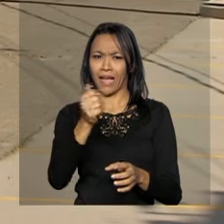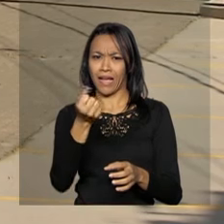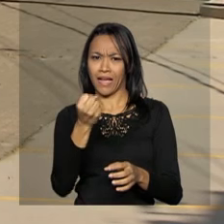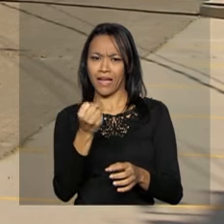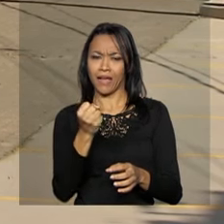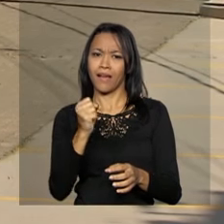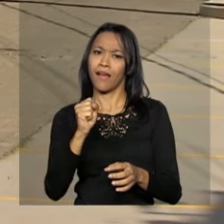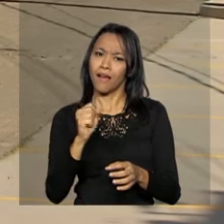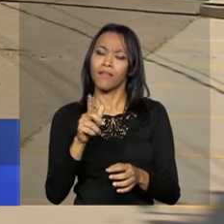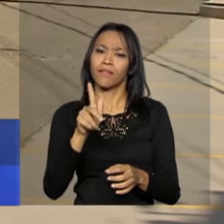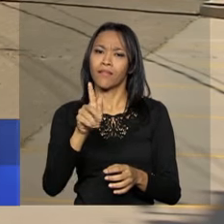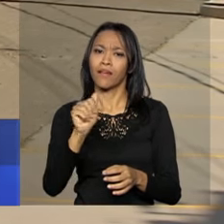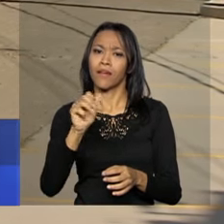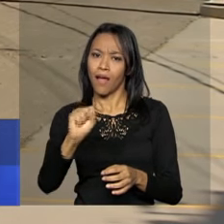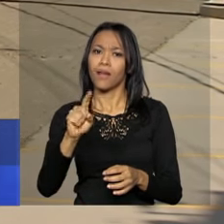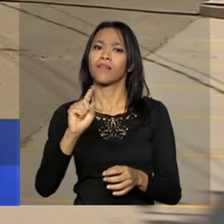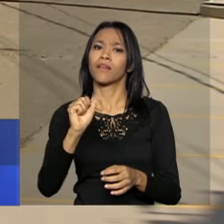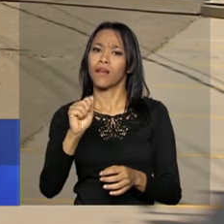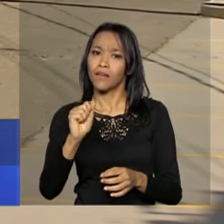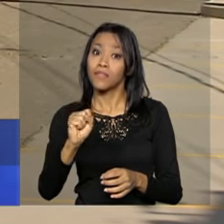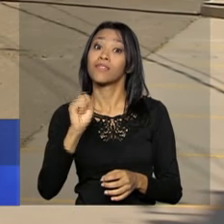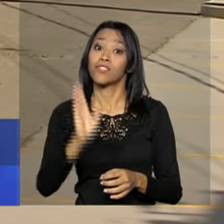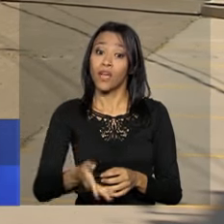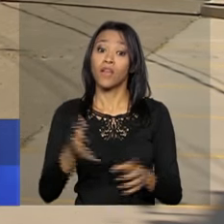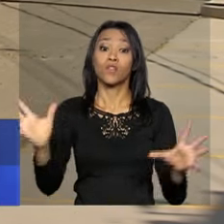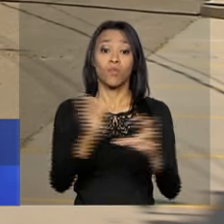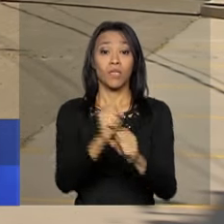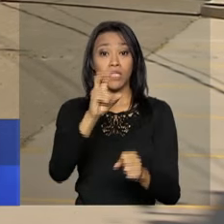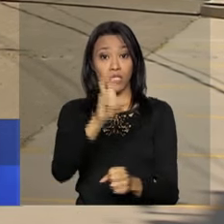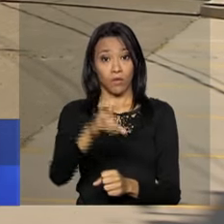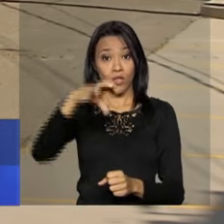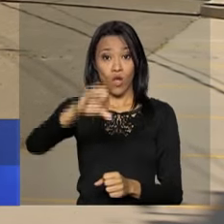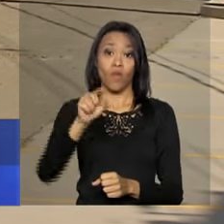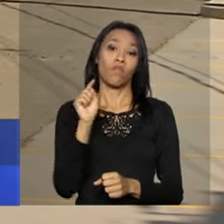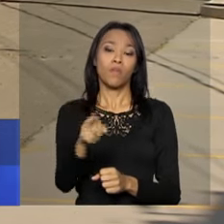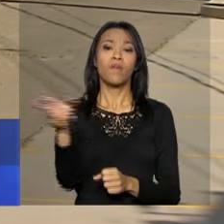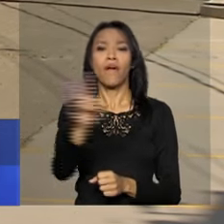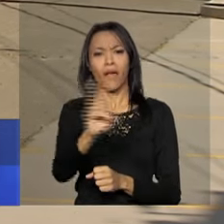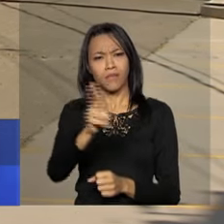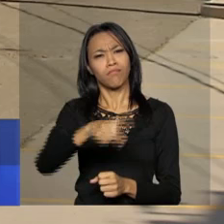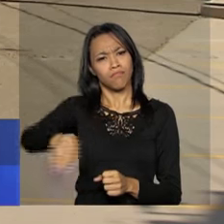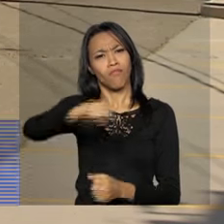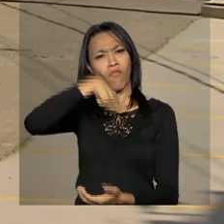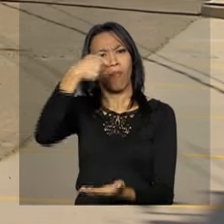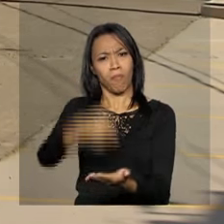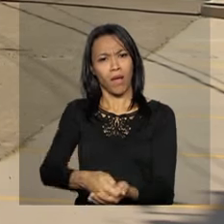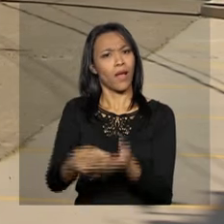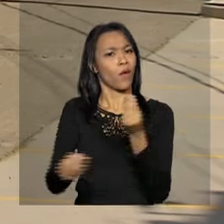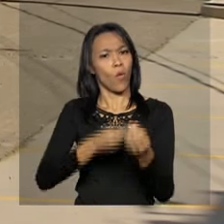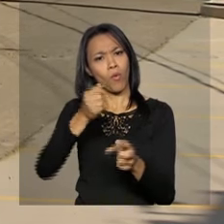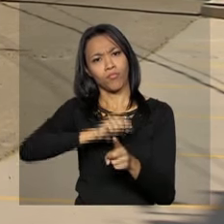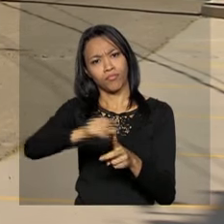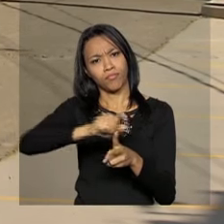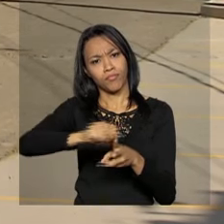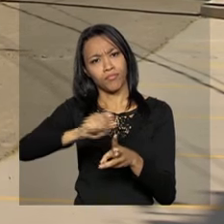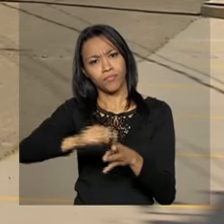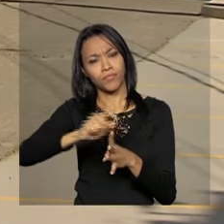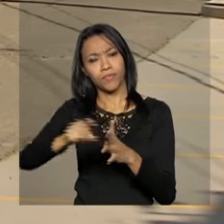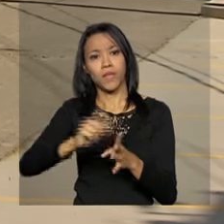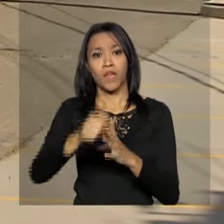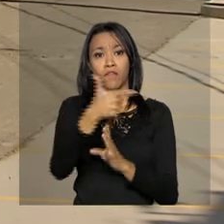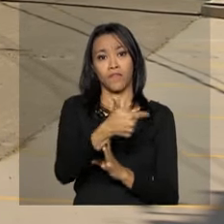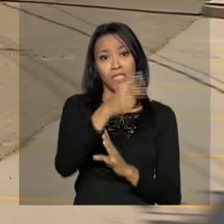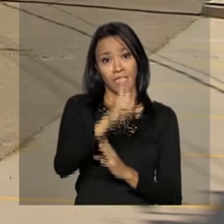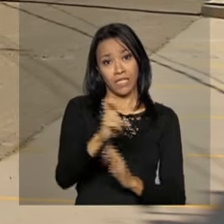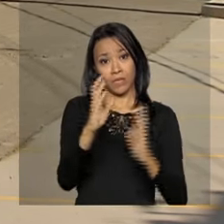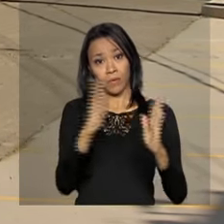Os apartamentos custam em torno de R$ 59 mil, reais, valor que os moradores vão pagar por meio de mensalidades que variam entre R$